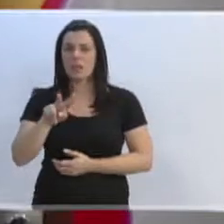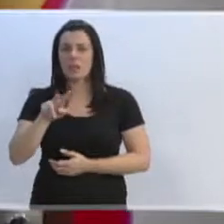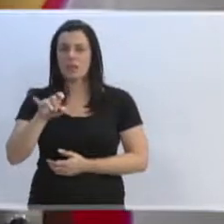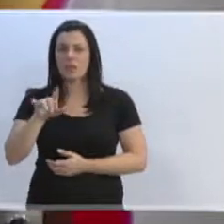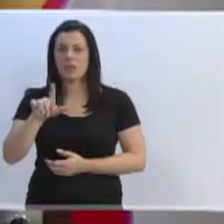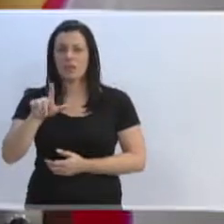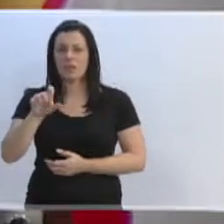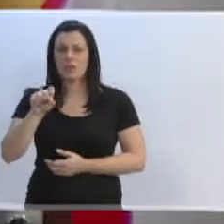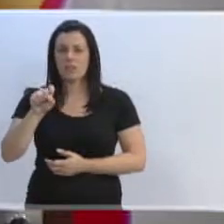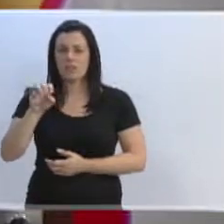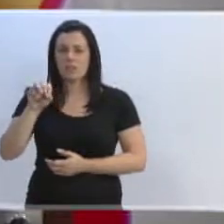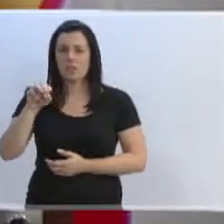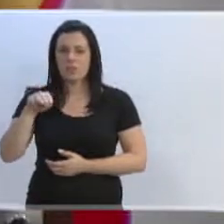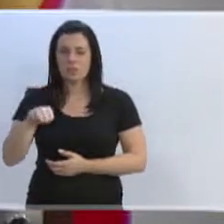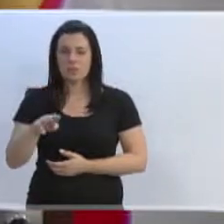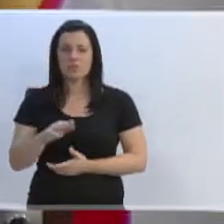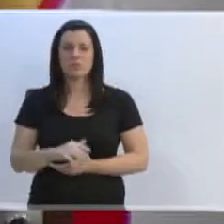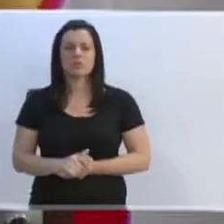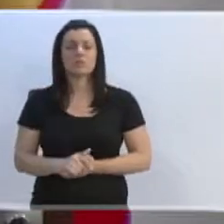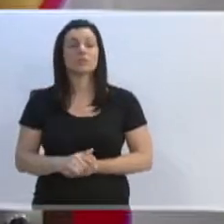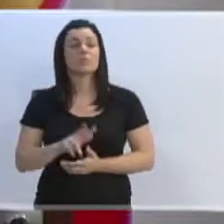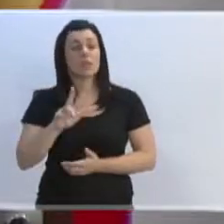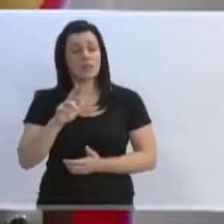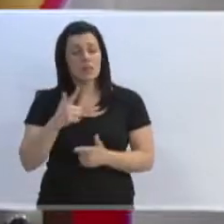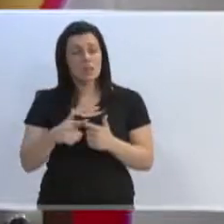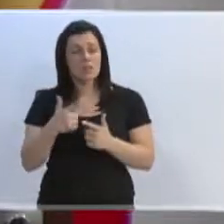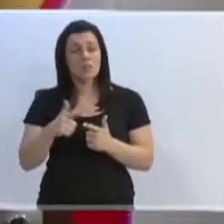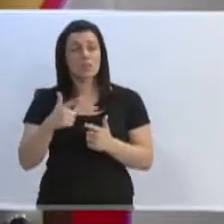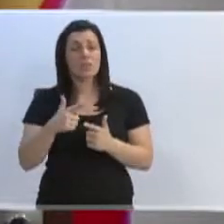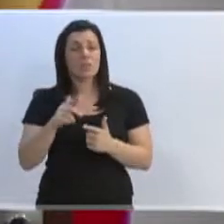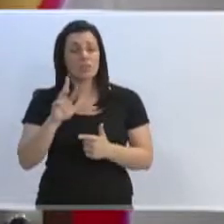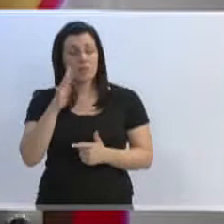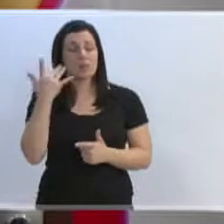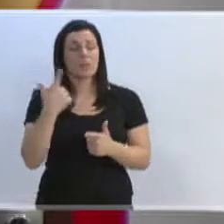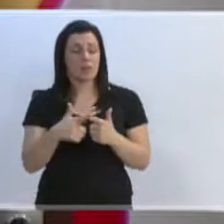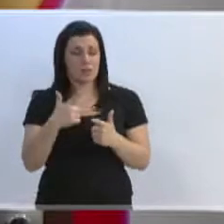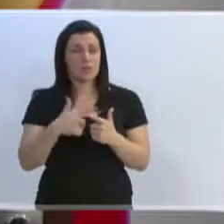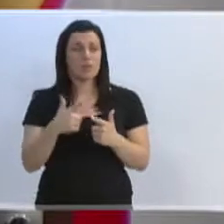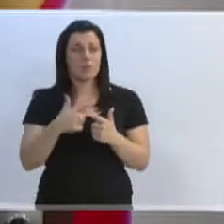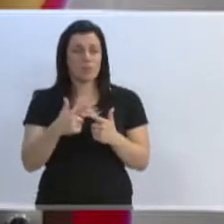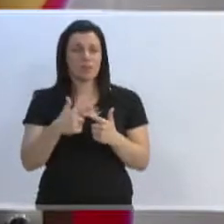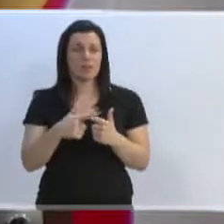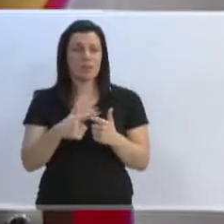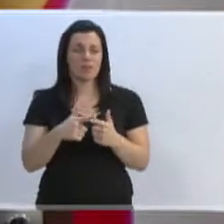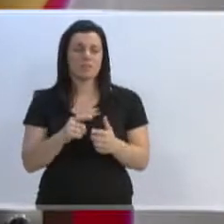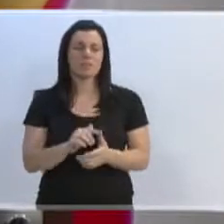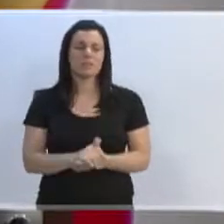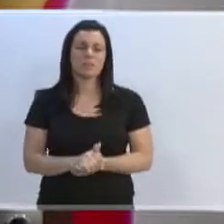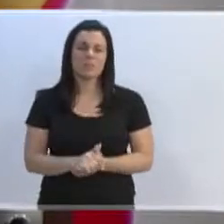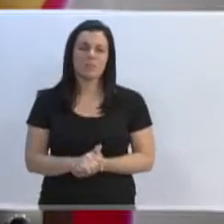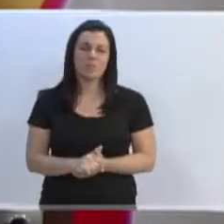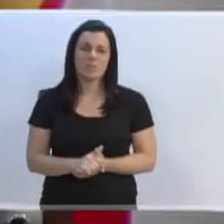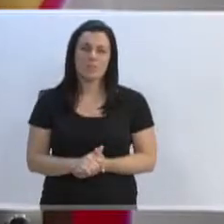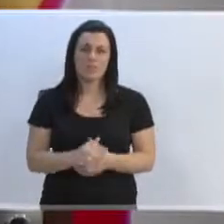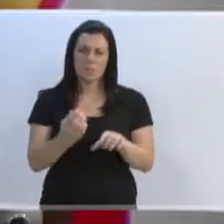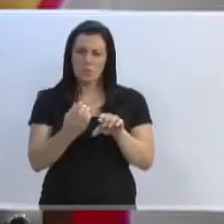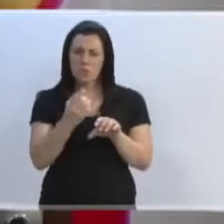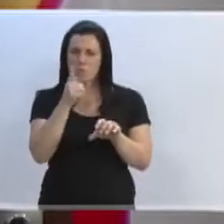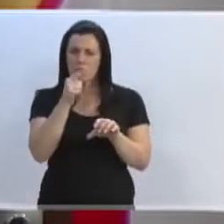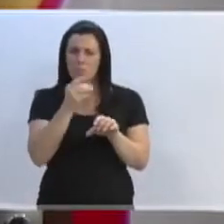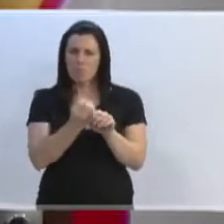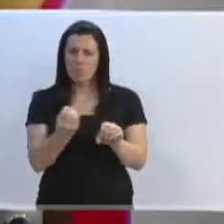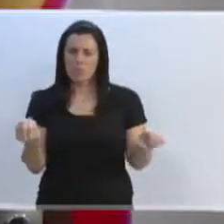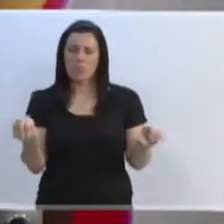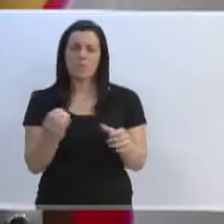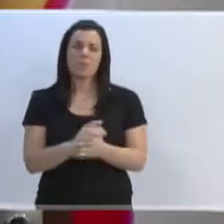Otto Vogt, lá sanaram o problema da boca de lobo e a canalização até o final da rua. E também passando a informação, que é muito importante, que na próxima